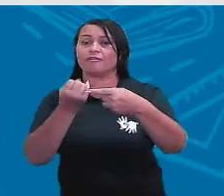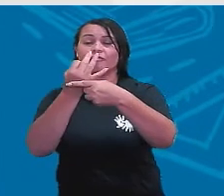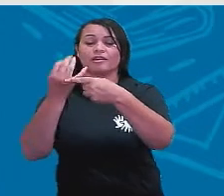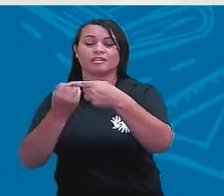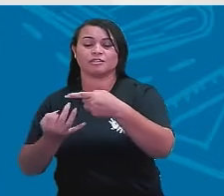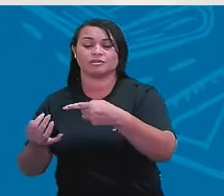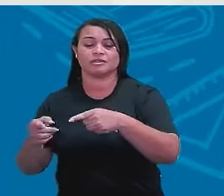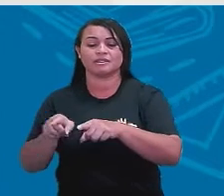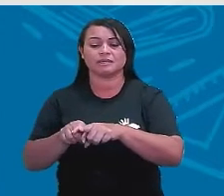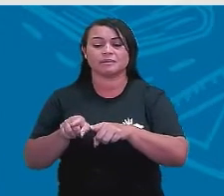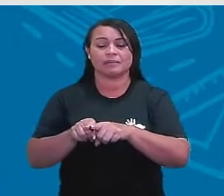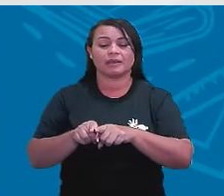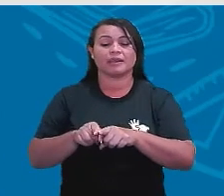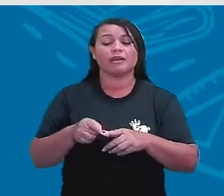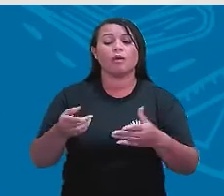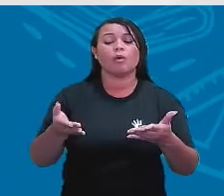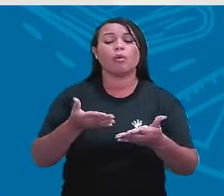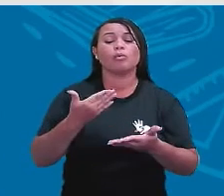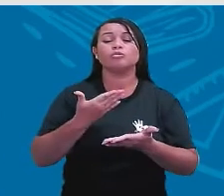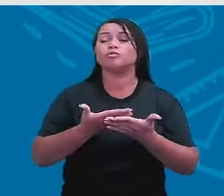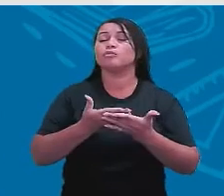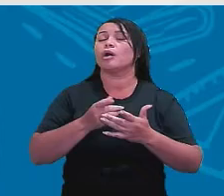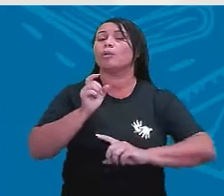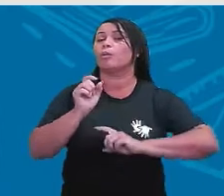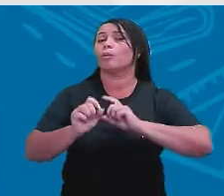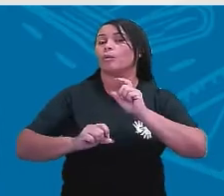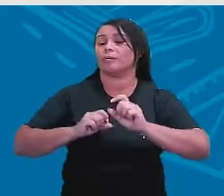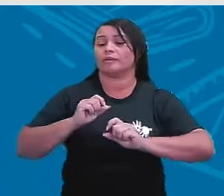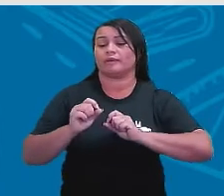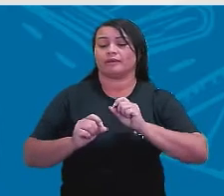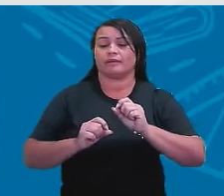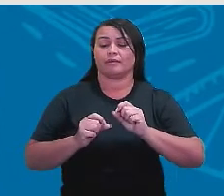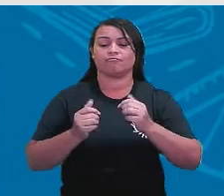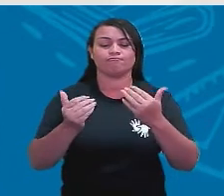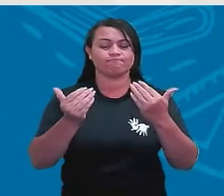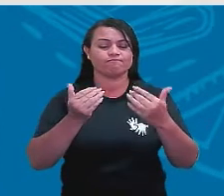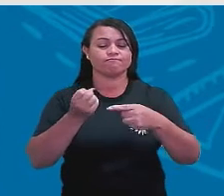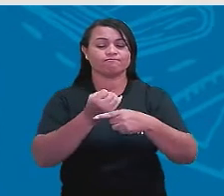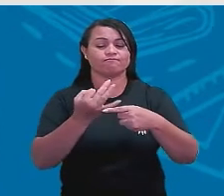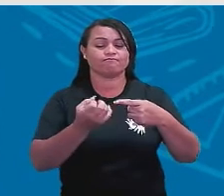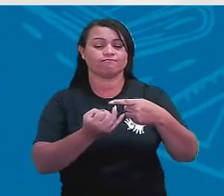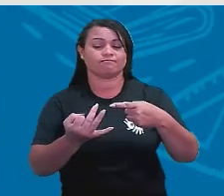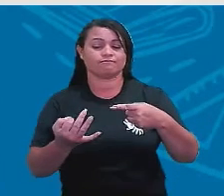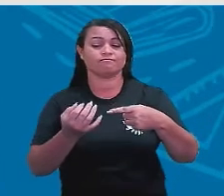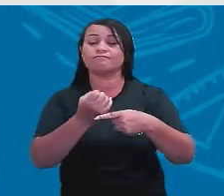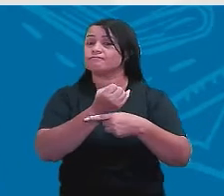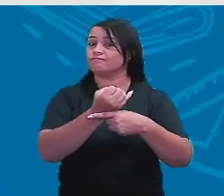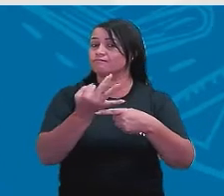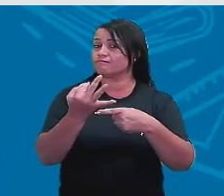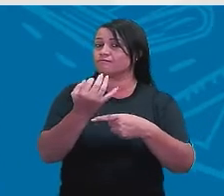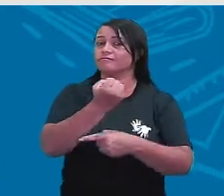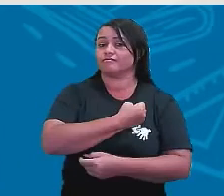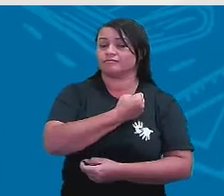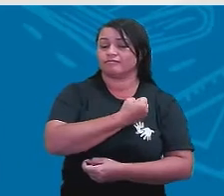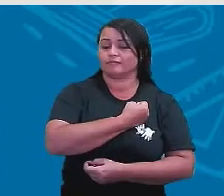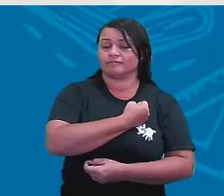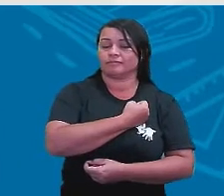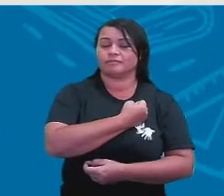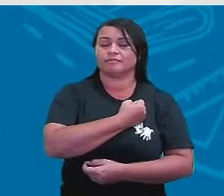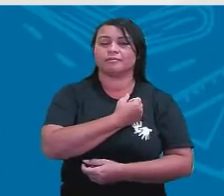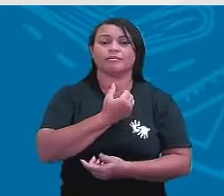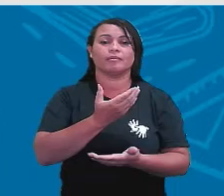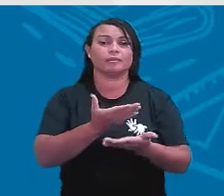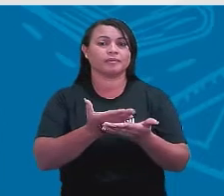de um número. Então, o que é que nós vamos estudar hoje? Comparação de fração e fração de um número. Essa